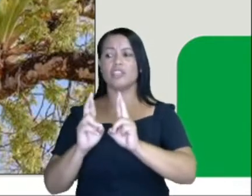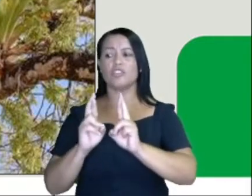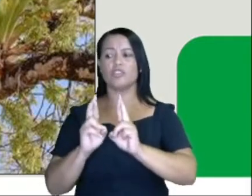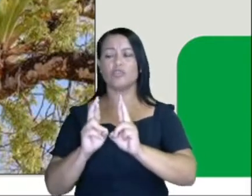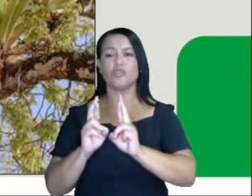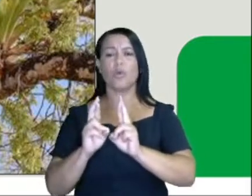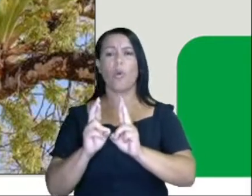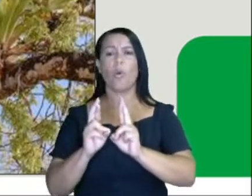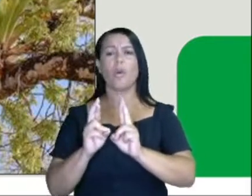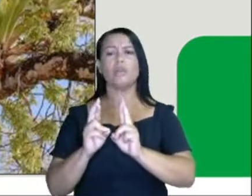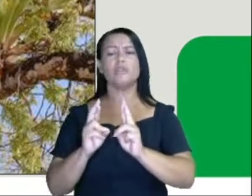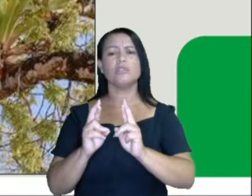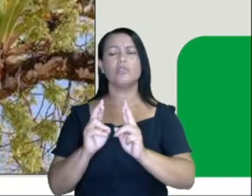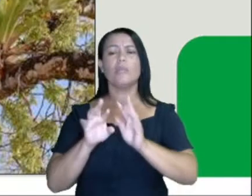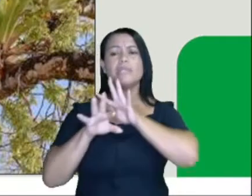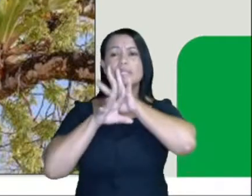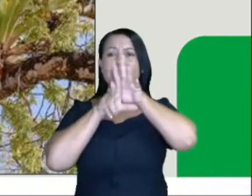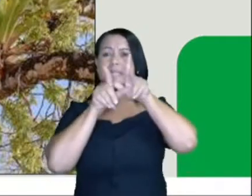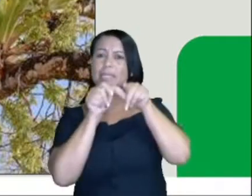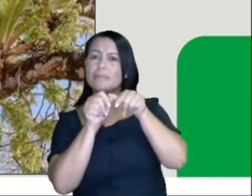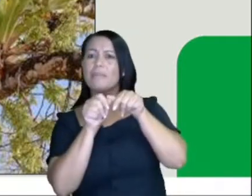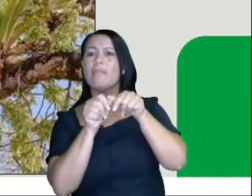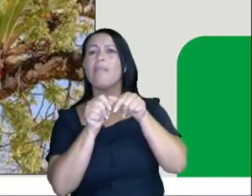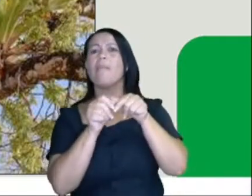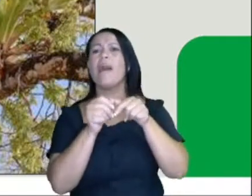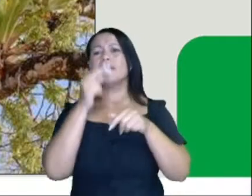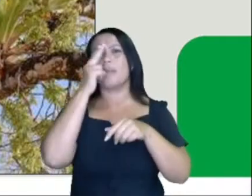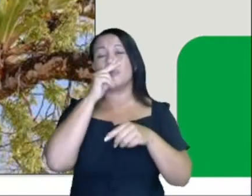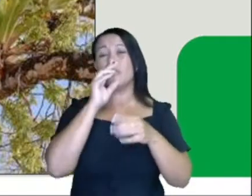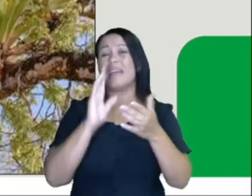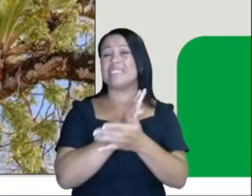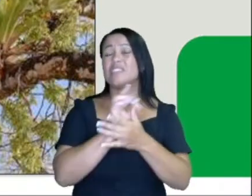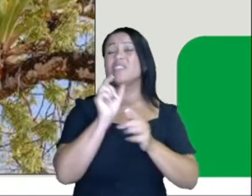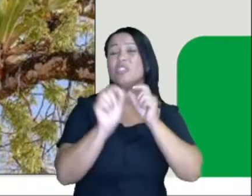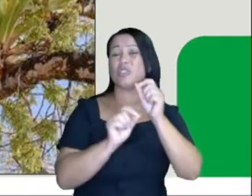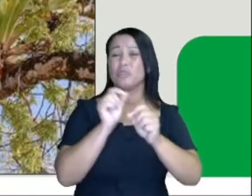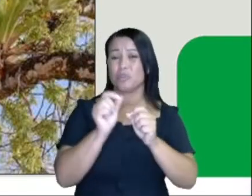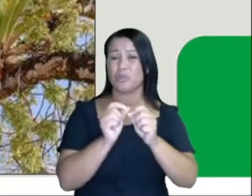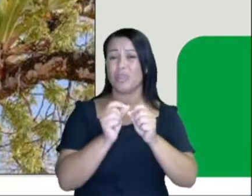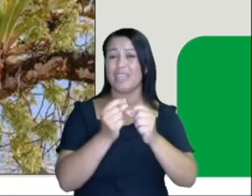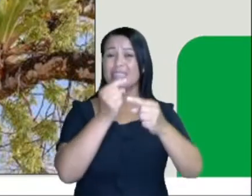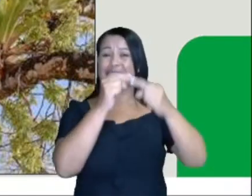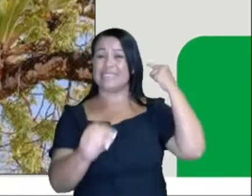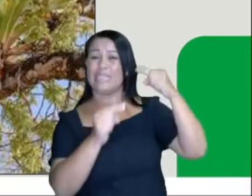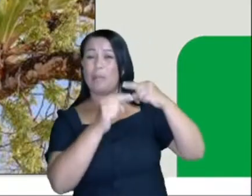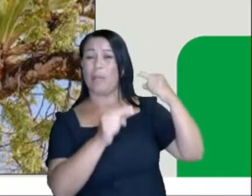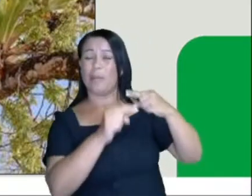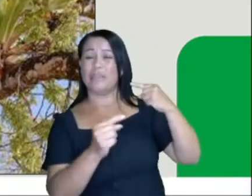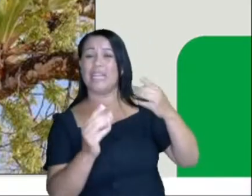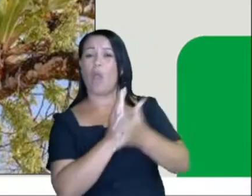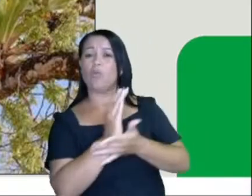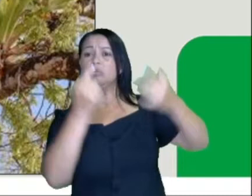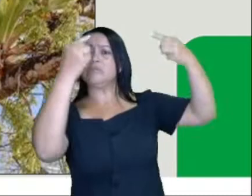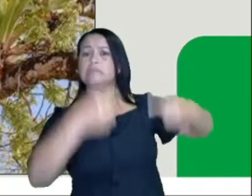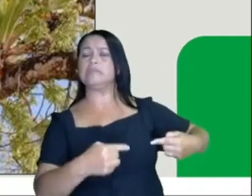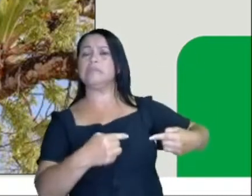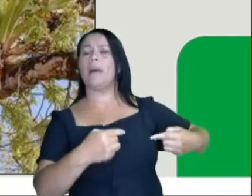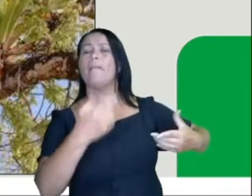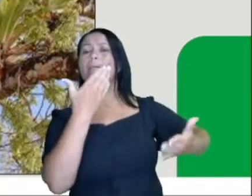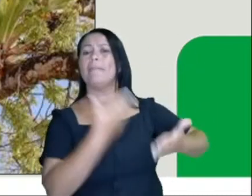da mesma espécie que são desarmônicas. Um dos dois vai sair perdendo. No caso, é